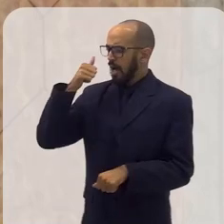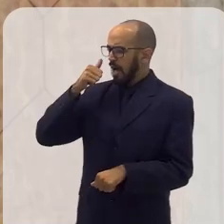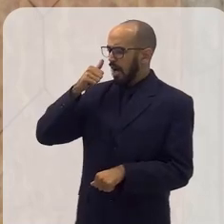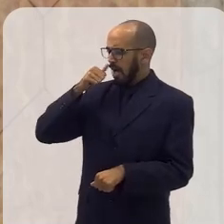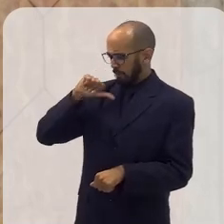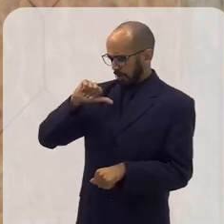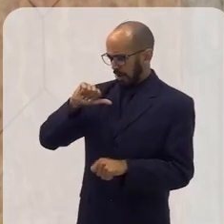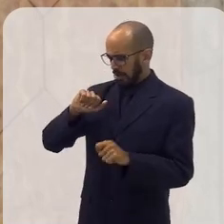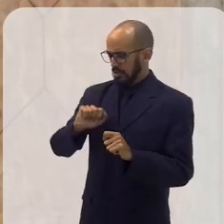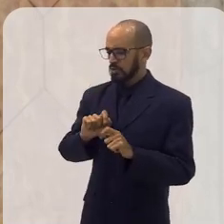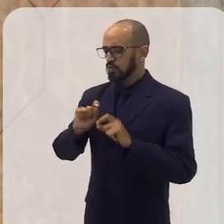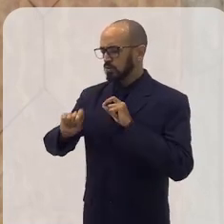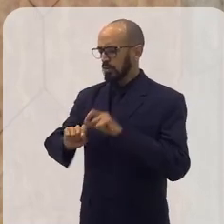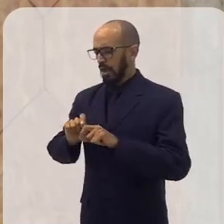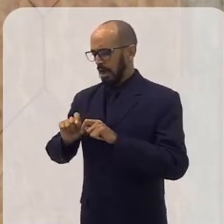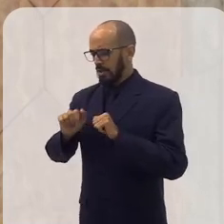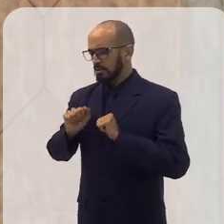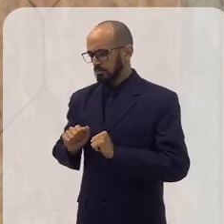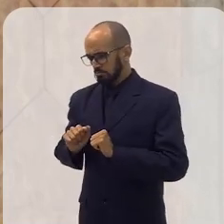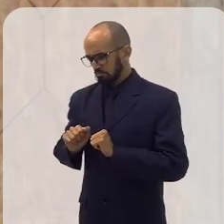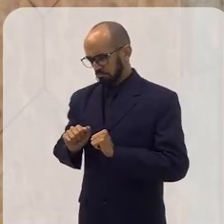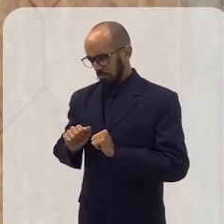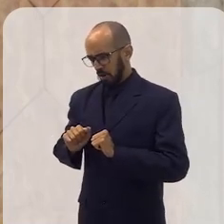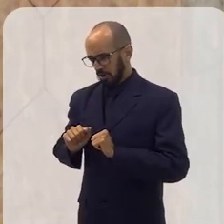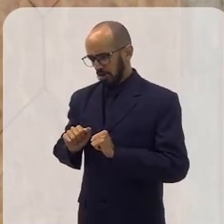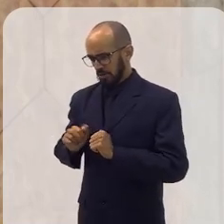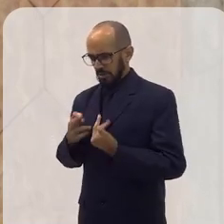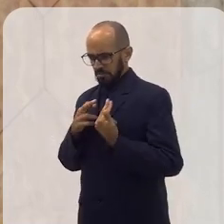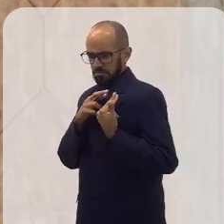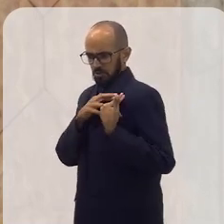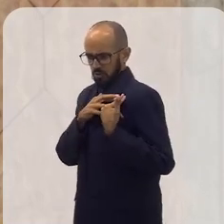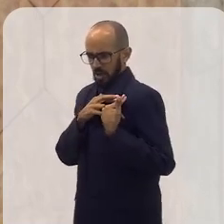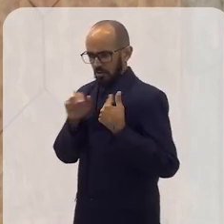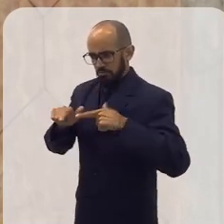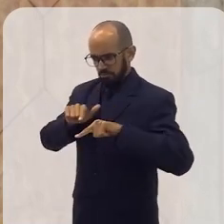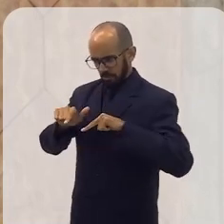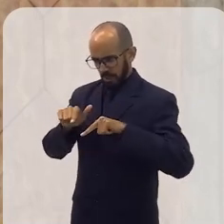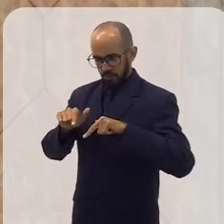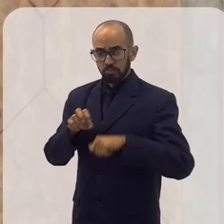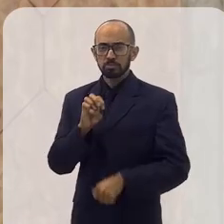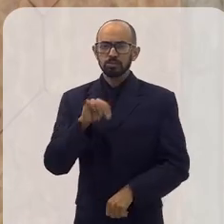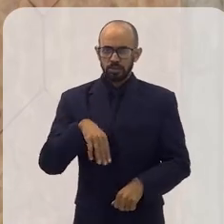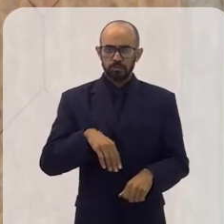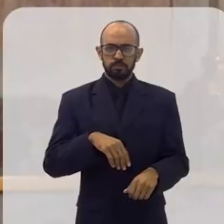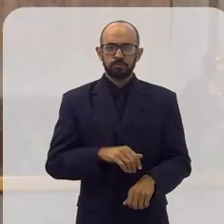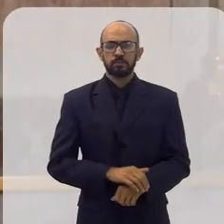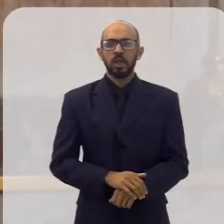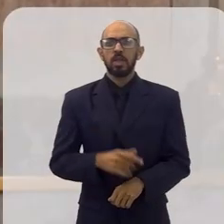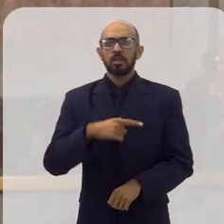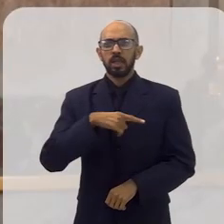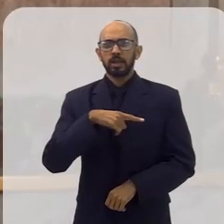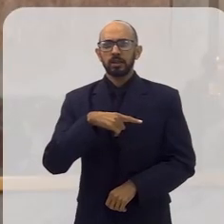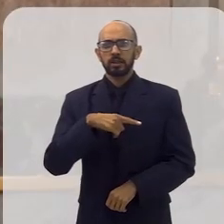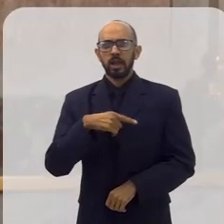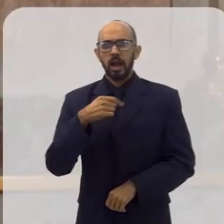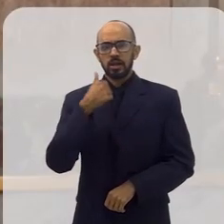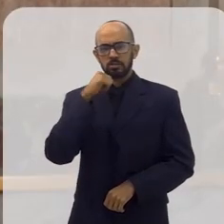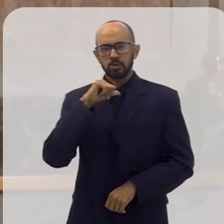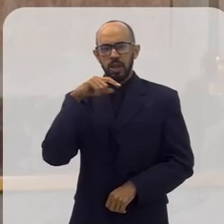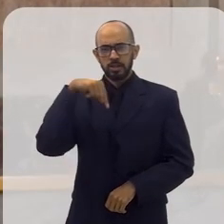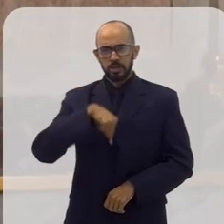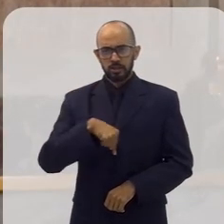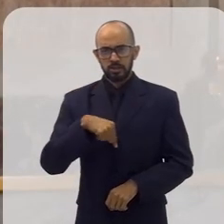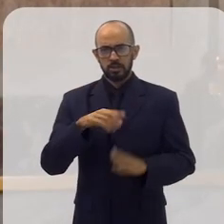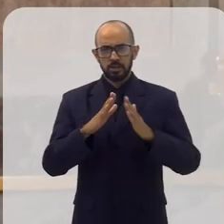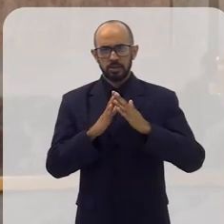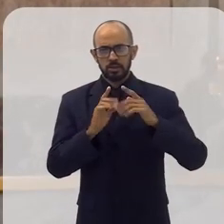As mulheres, elas têm algum trabalho? Elas participam? Tem, sim. As mulheres em